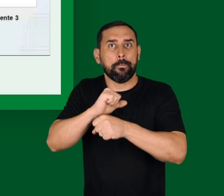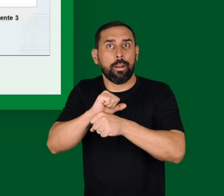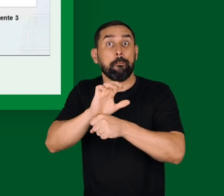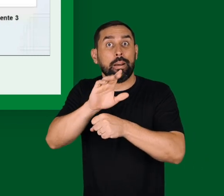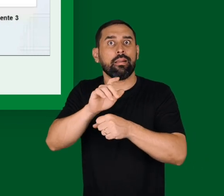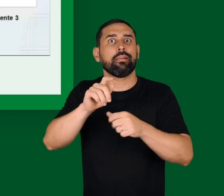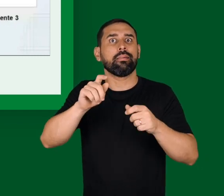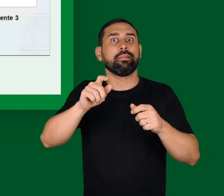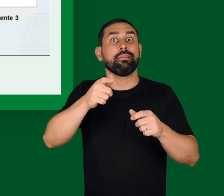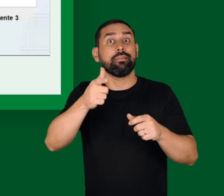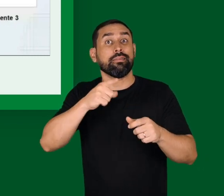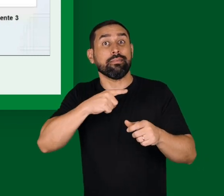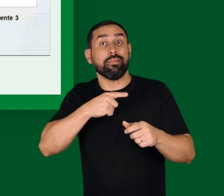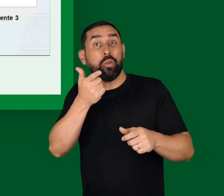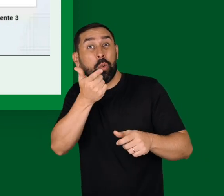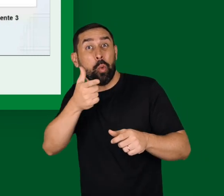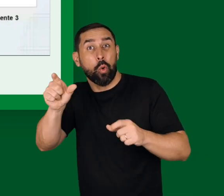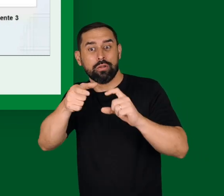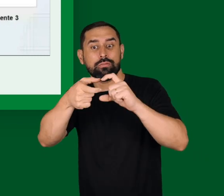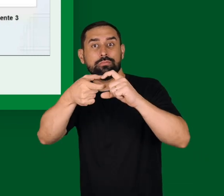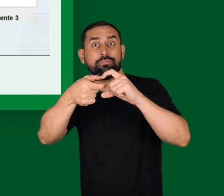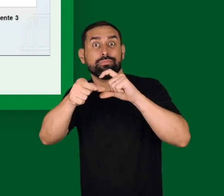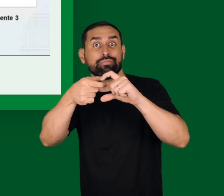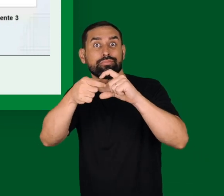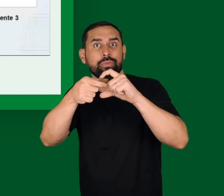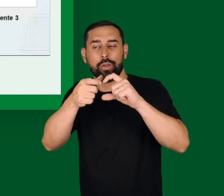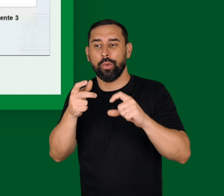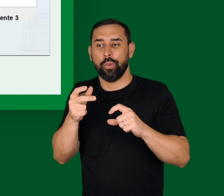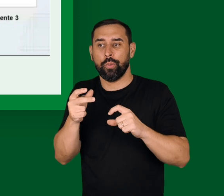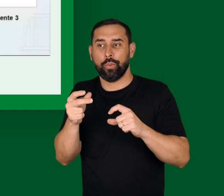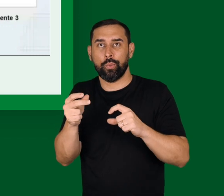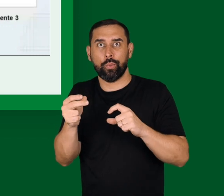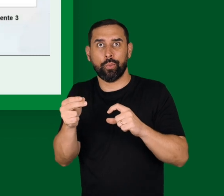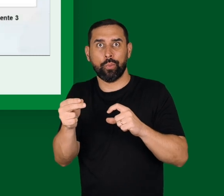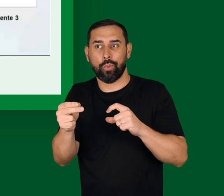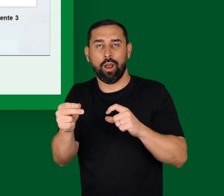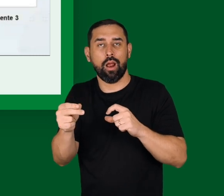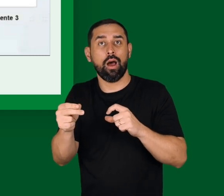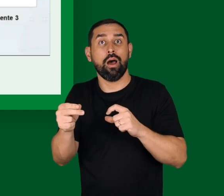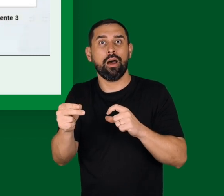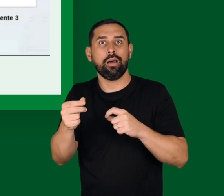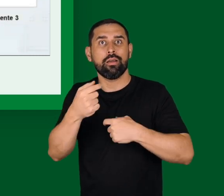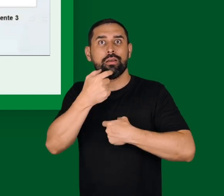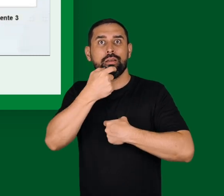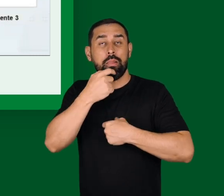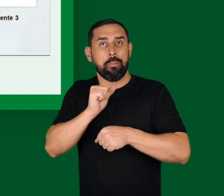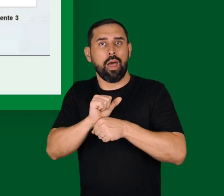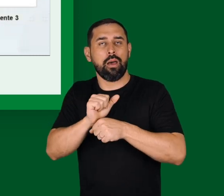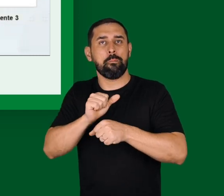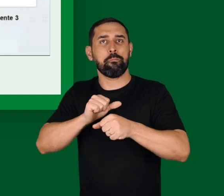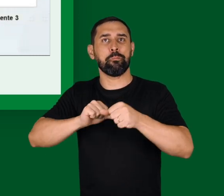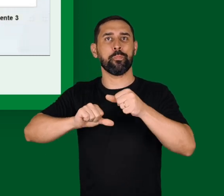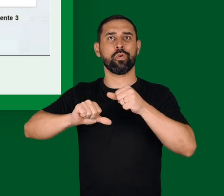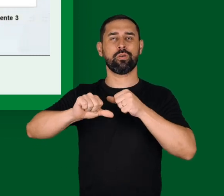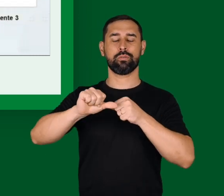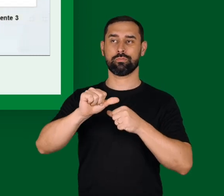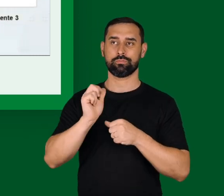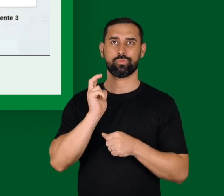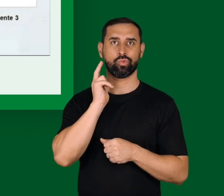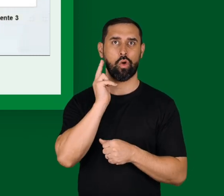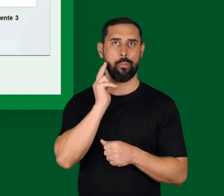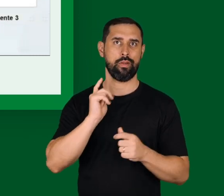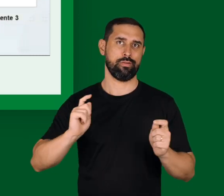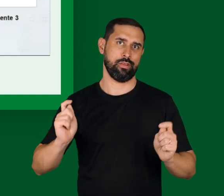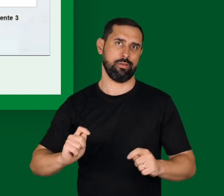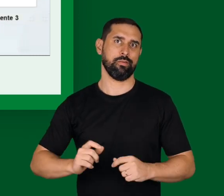antiparalisante, não quer dizer, que vai corrigir a paralisia, né? Então, seja um antídoto, que é o Suxamadex na dose de 16